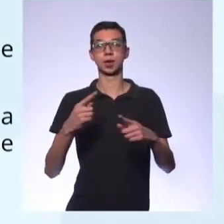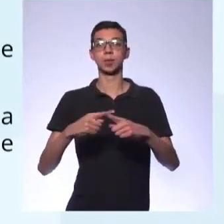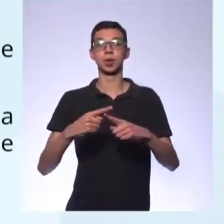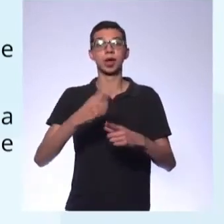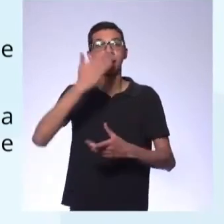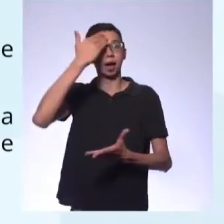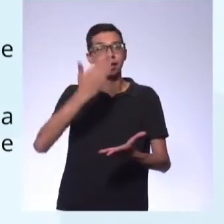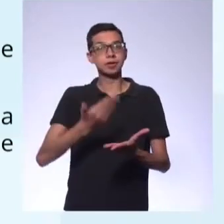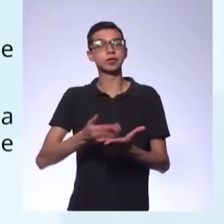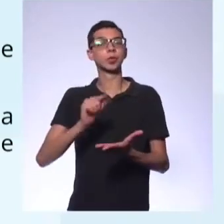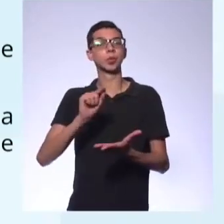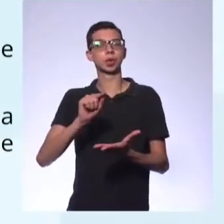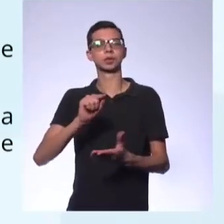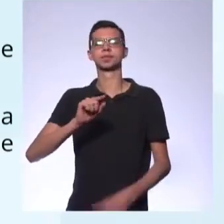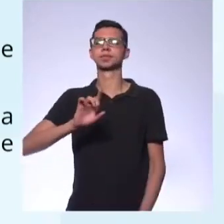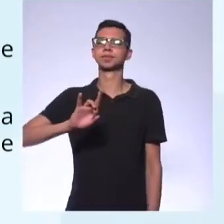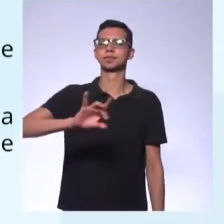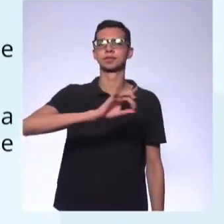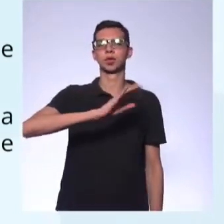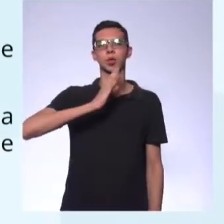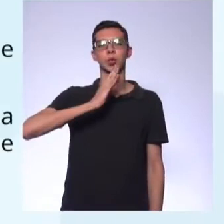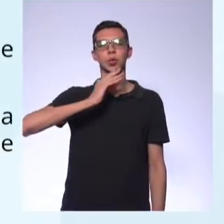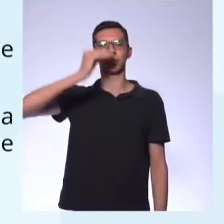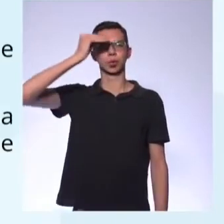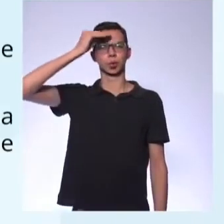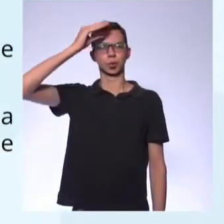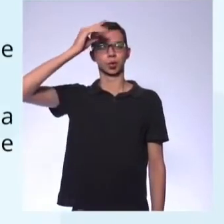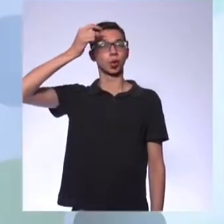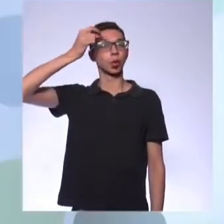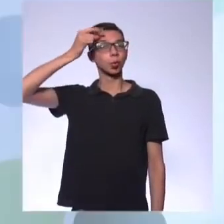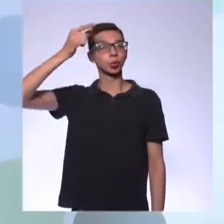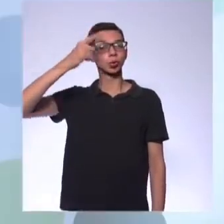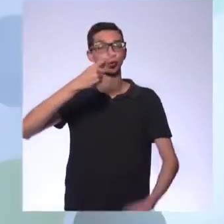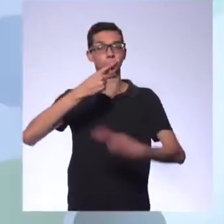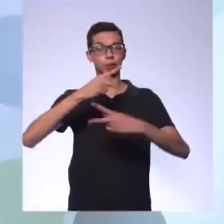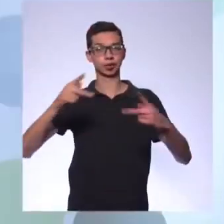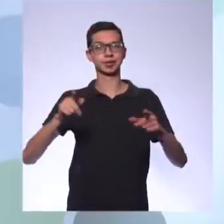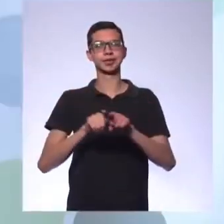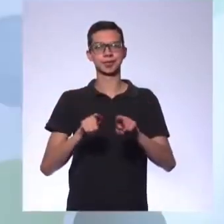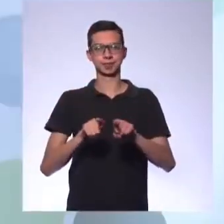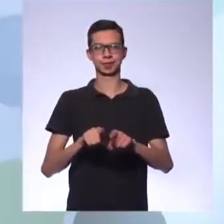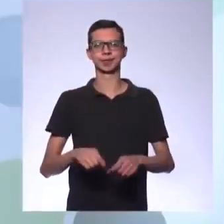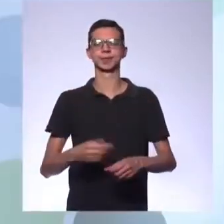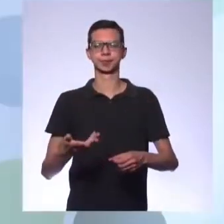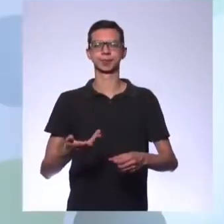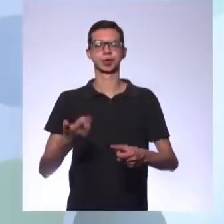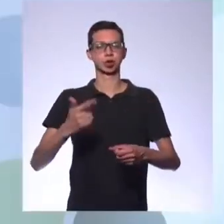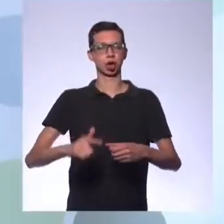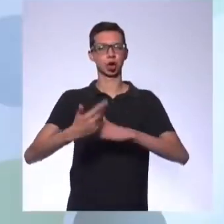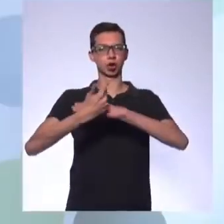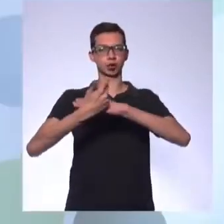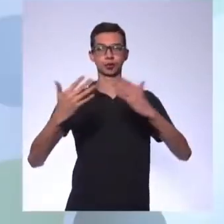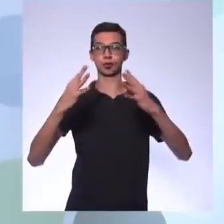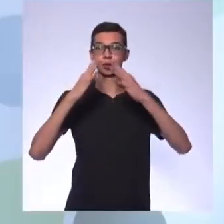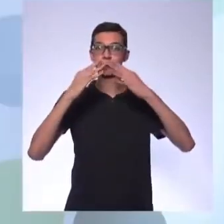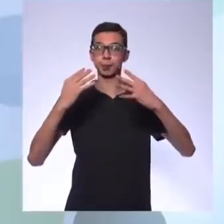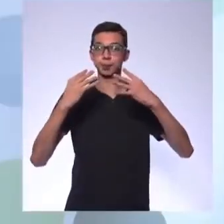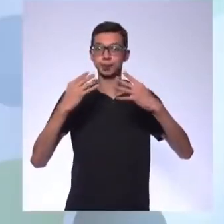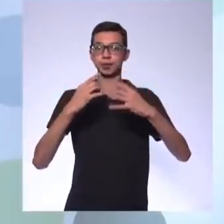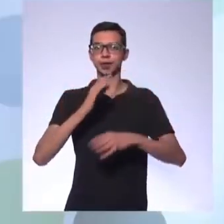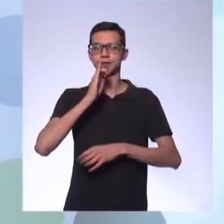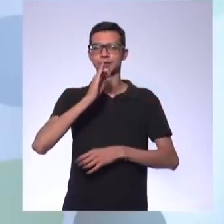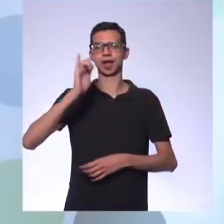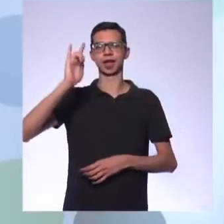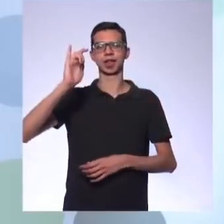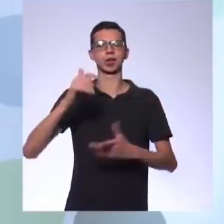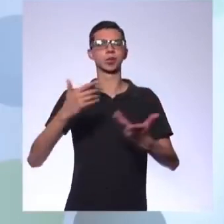estaremos ampliando nossos conhecimentos e nosso repertório cultural. Volta aqui para mim rapidinho. É assim, vá até o Instagram e indique o filme, a série, o livro, o que